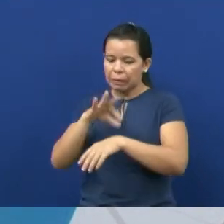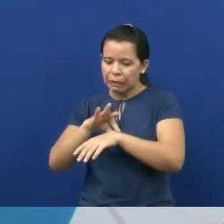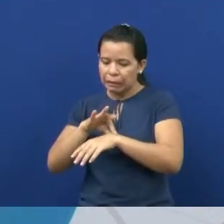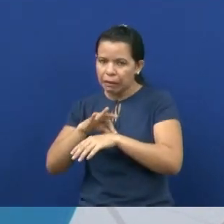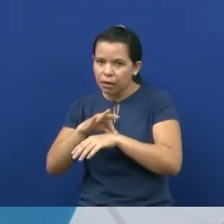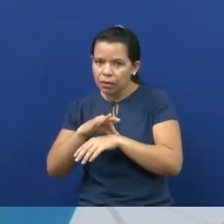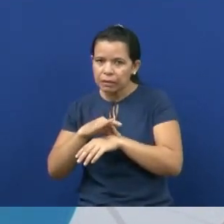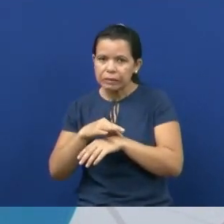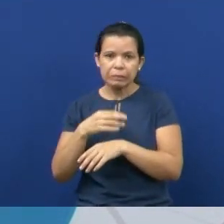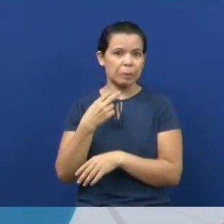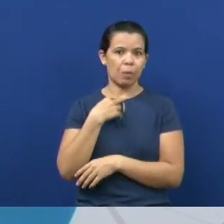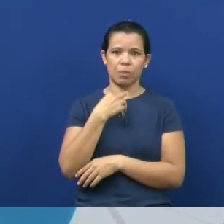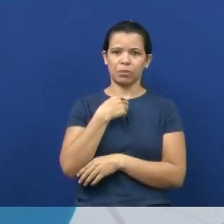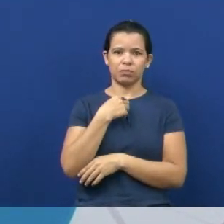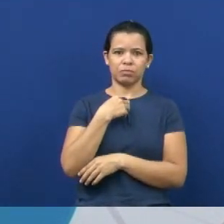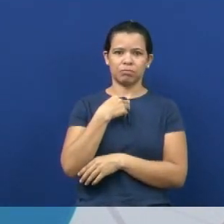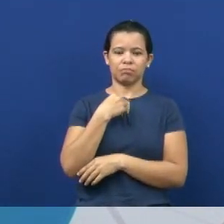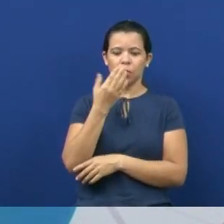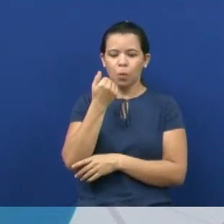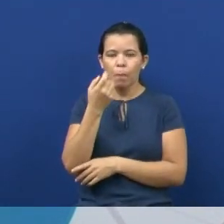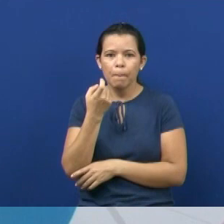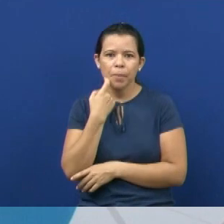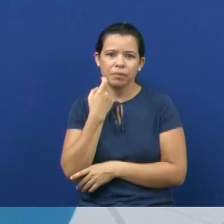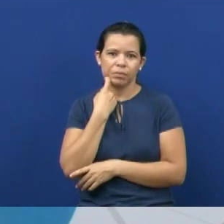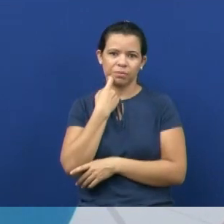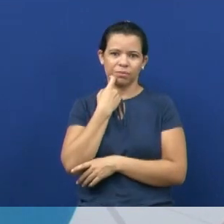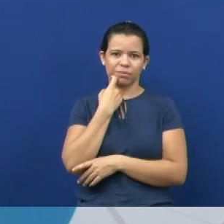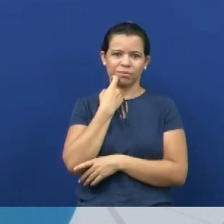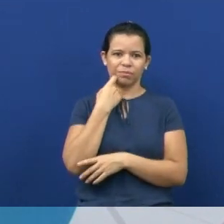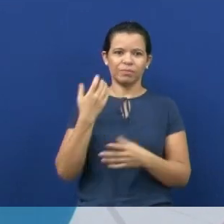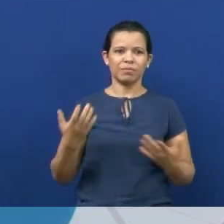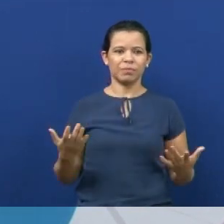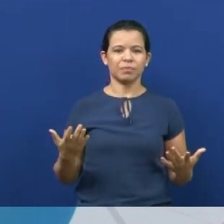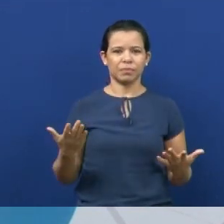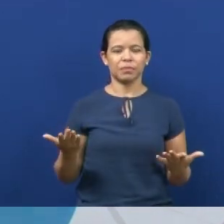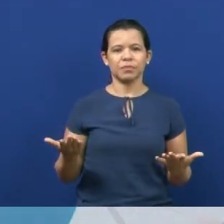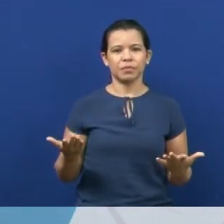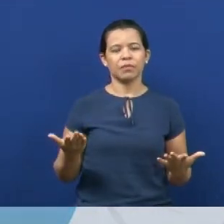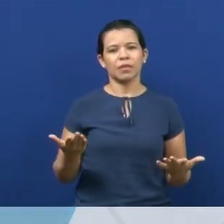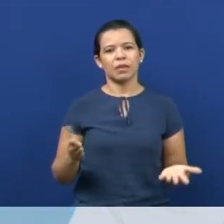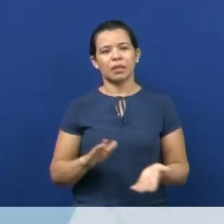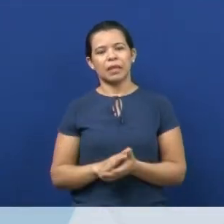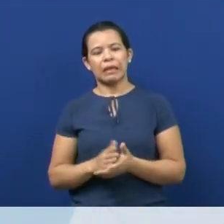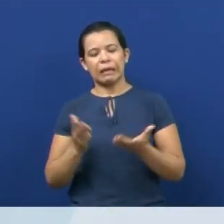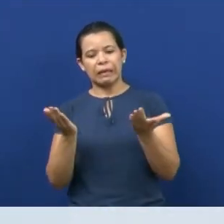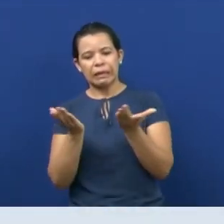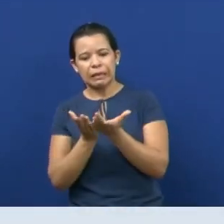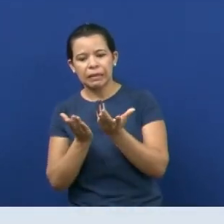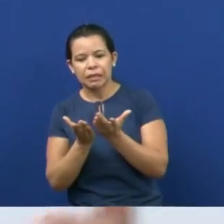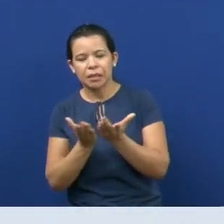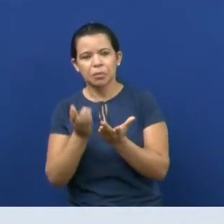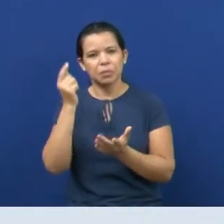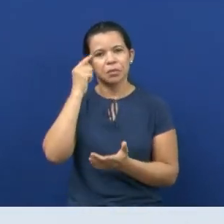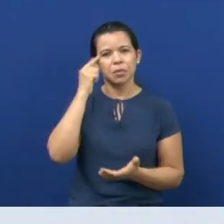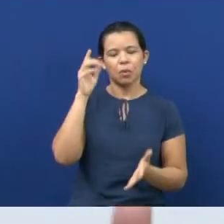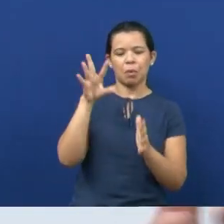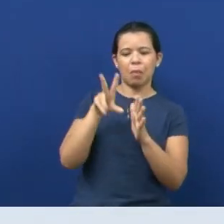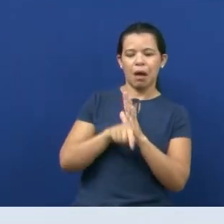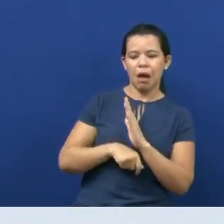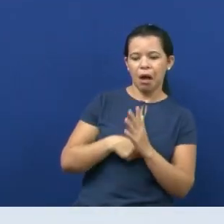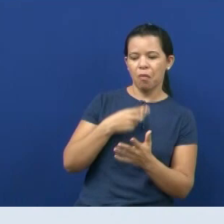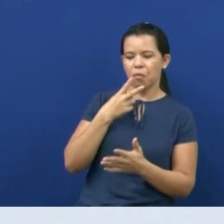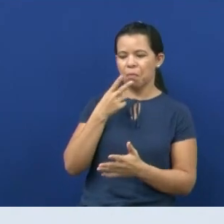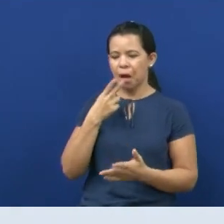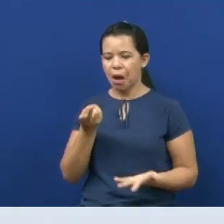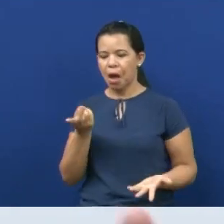Já na evangélica, por exemplo, o que é profano? Fumar, roubar, né? Adulterar, mentir, né? Essas coisas para eles